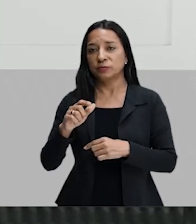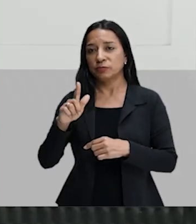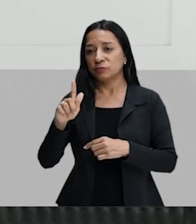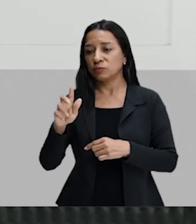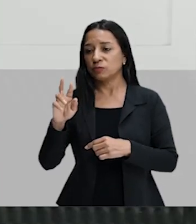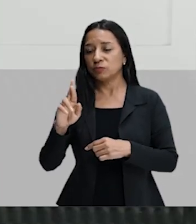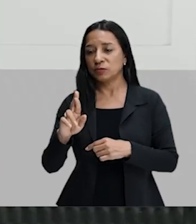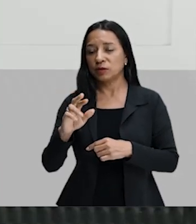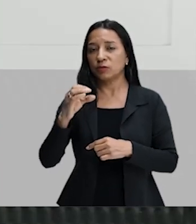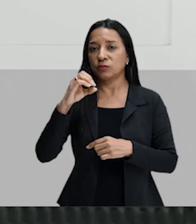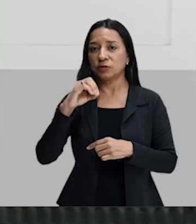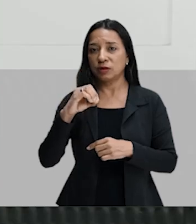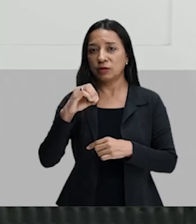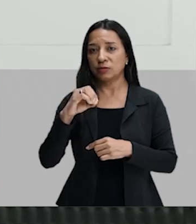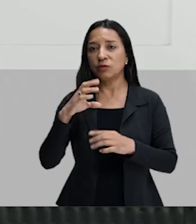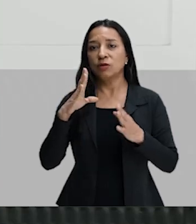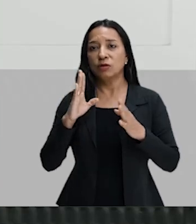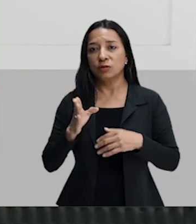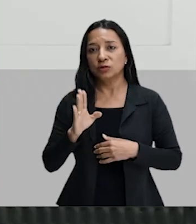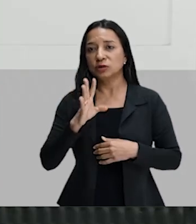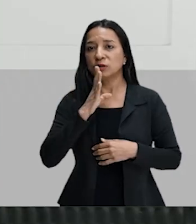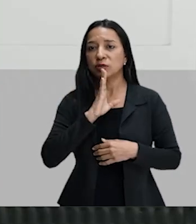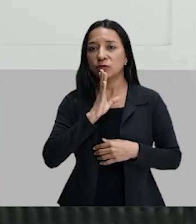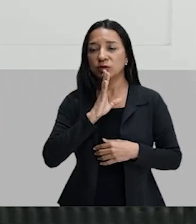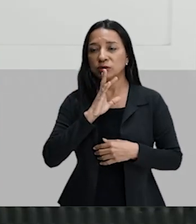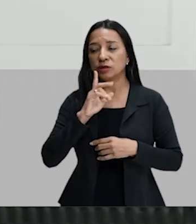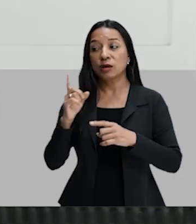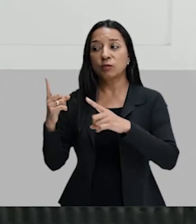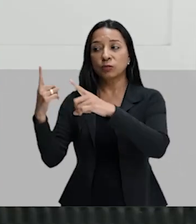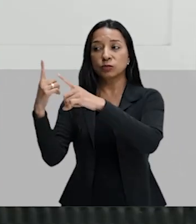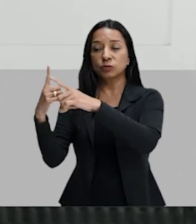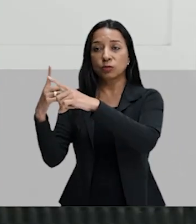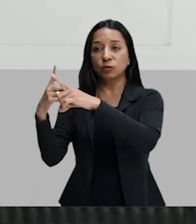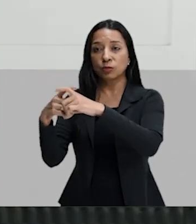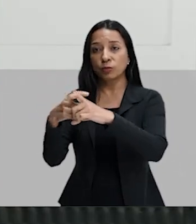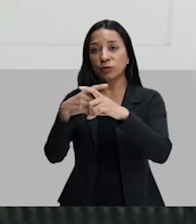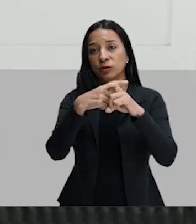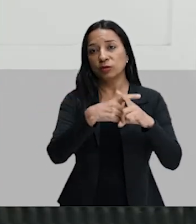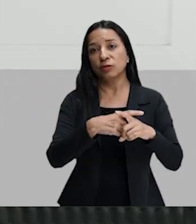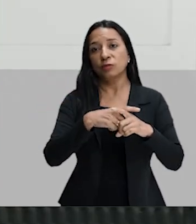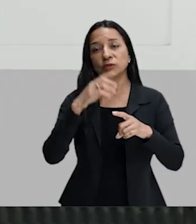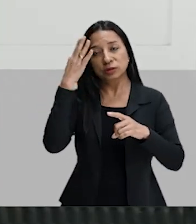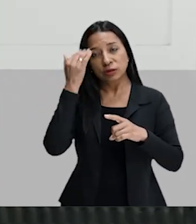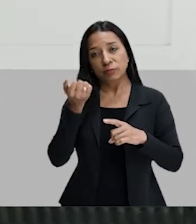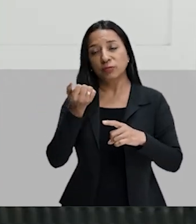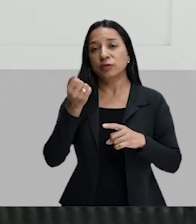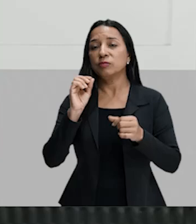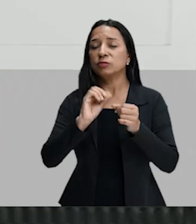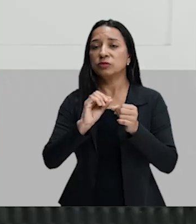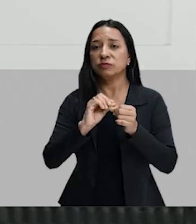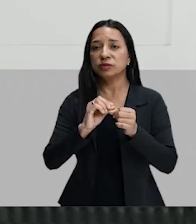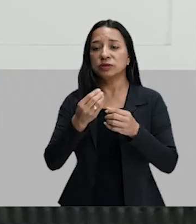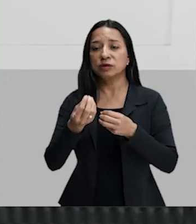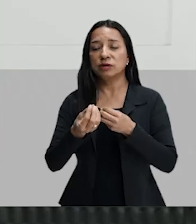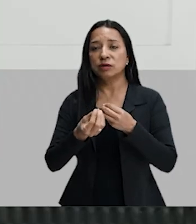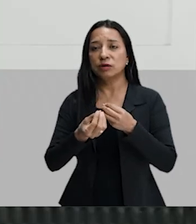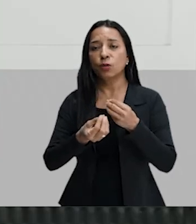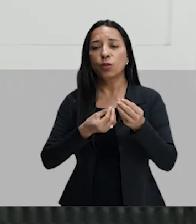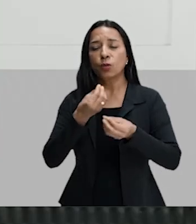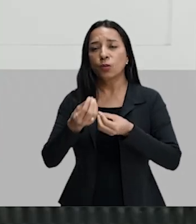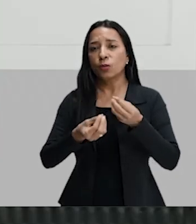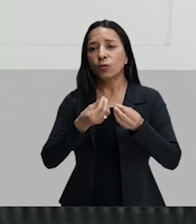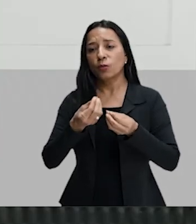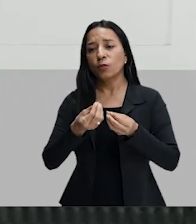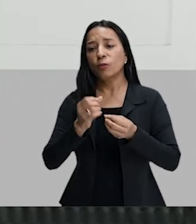Beleza? Então, já reconhecemos um polinômio, já sabemos identificar. Tá? Nós já sabemos como é, o